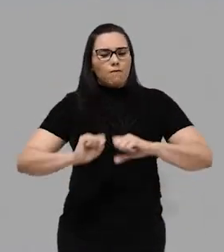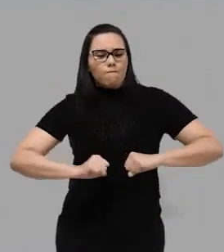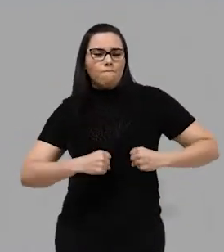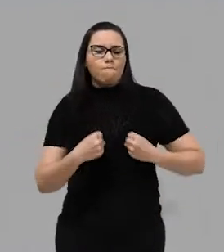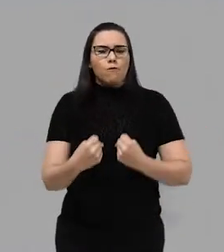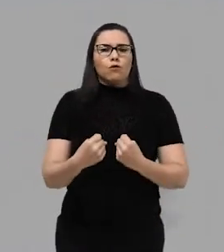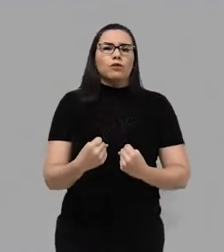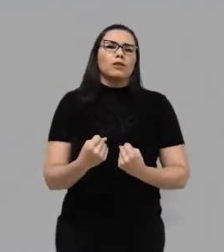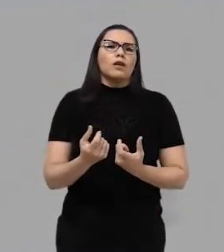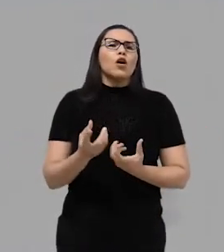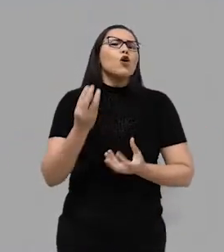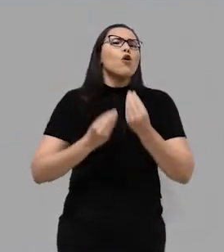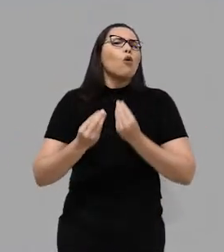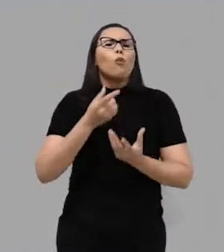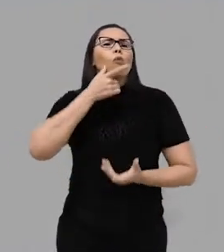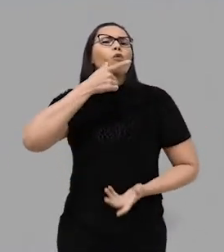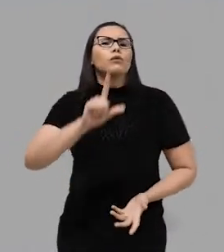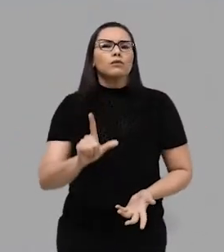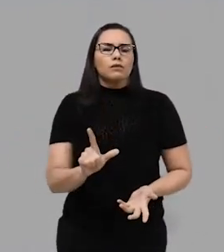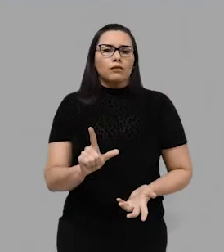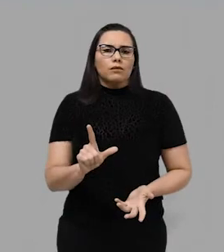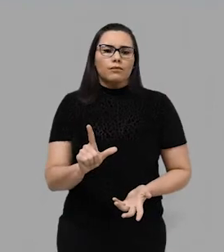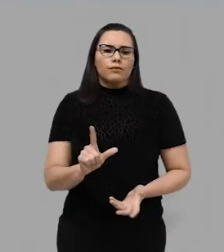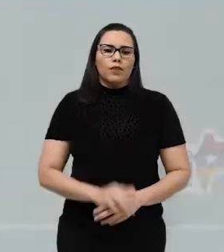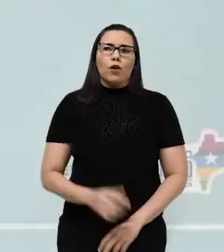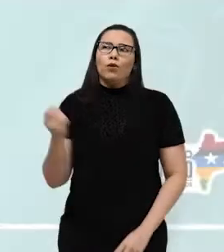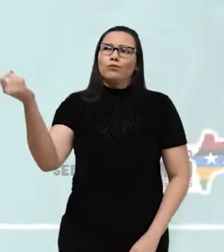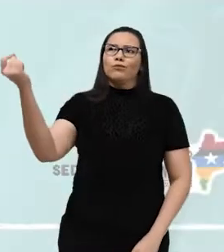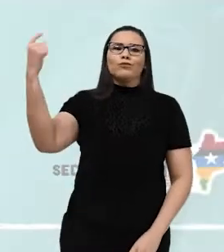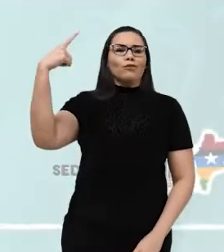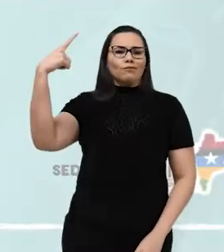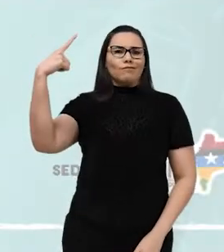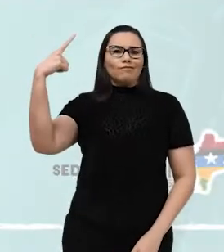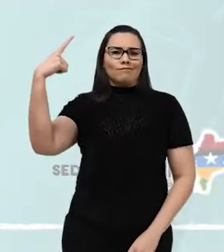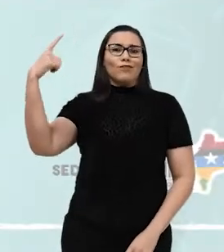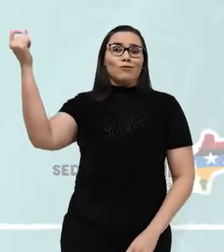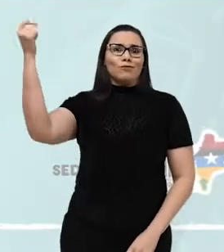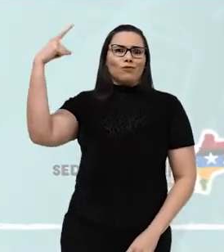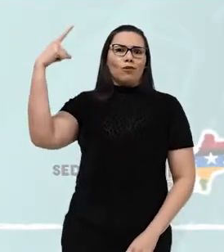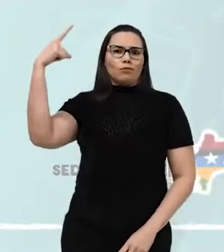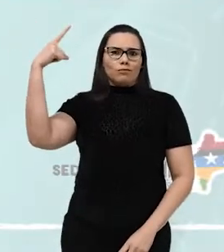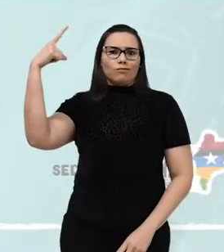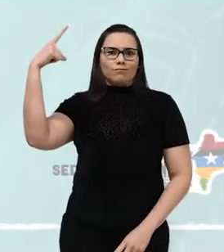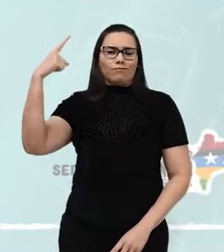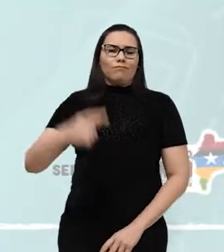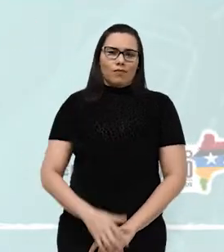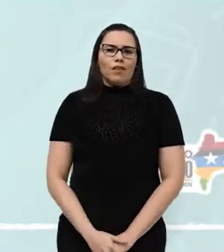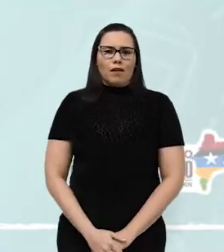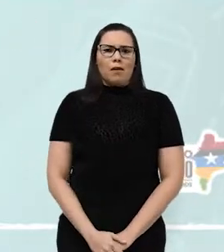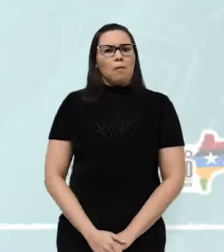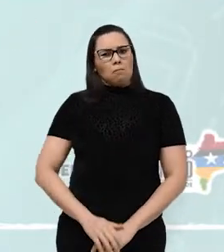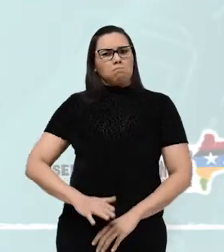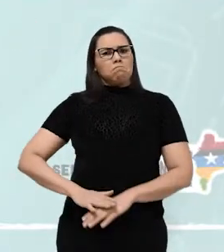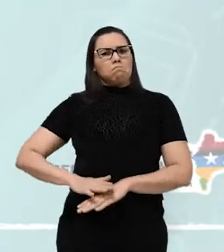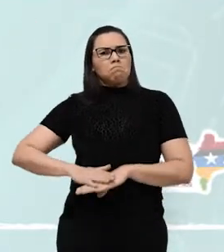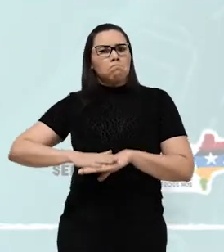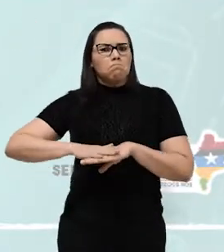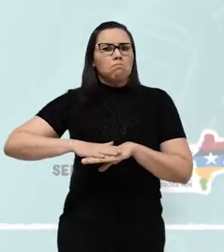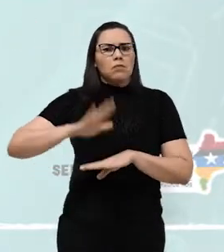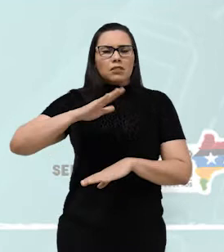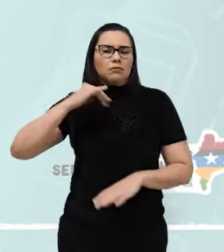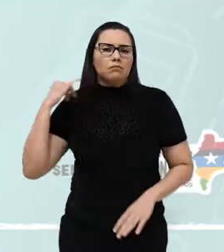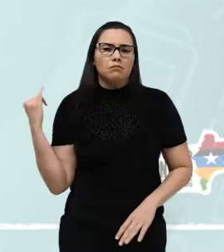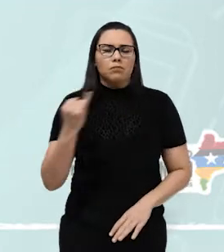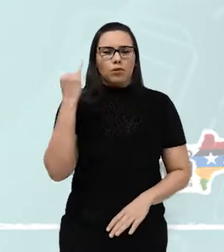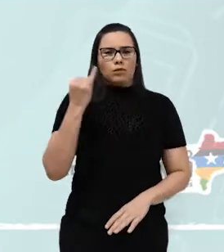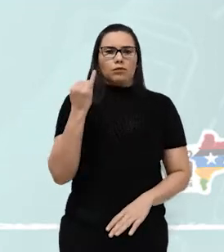na natureza? Essa energia ela vem do Sol. Então, o Sol ele é conhecido como o astro-rei. Se não fosse o Sol, os seres